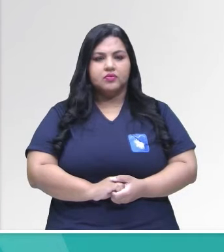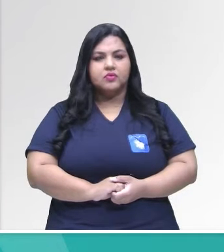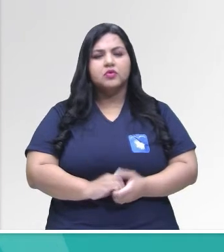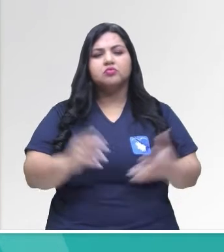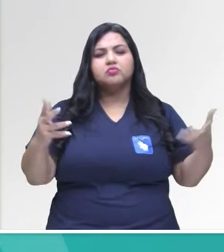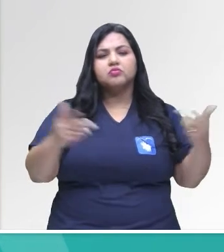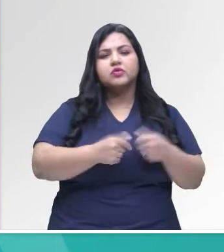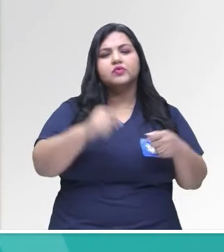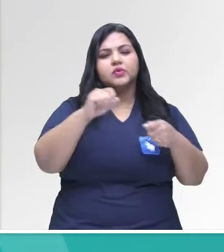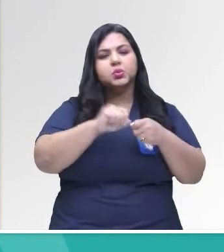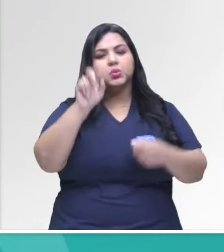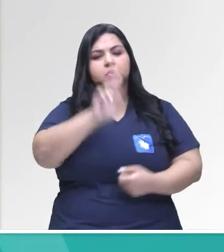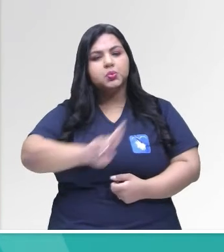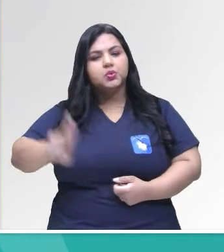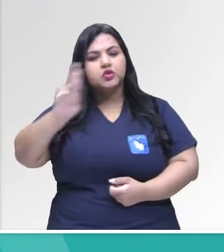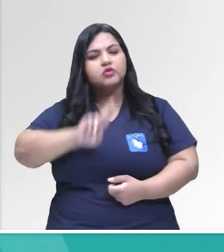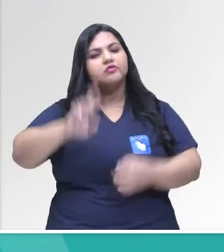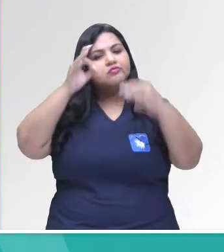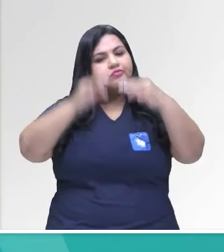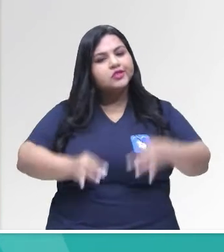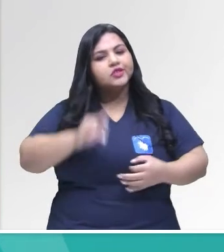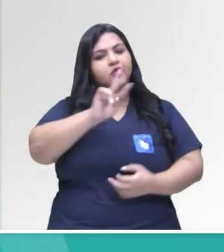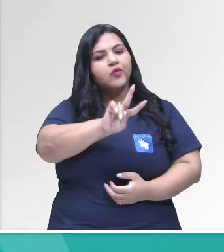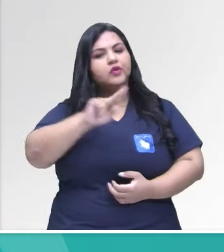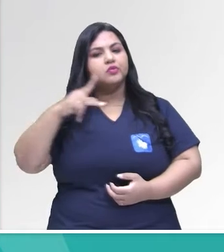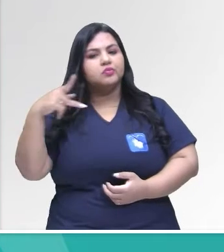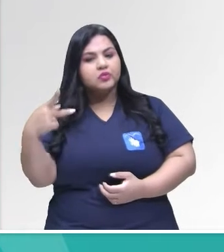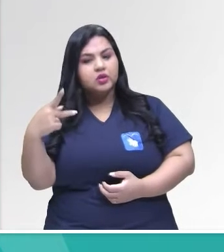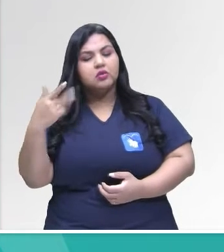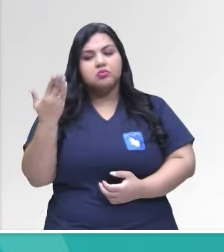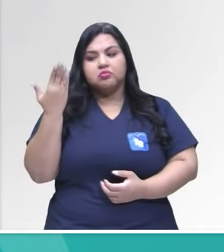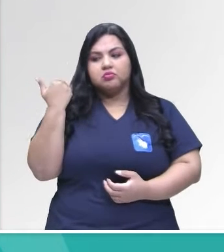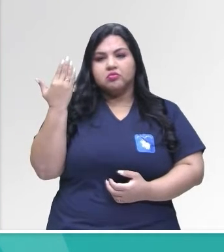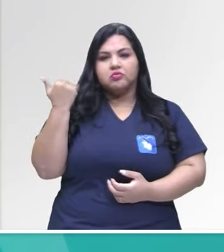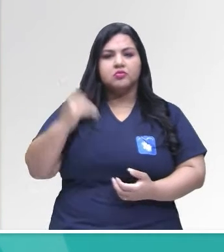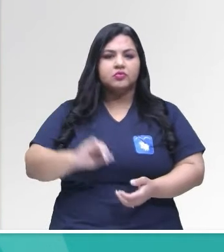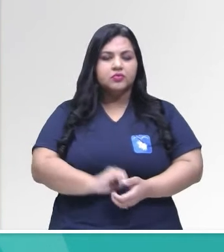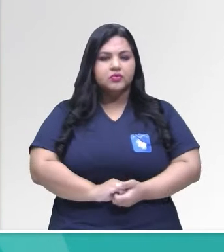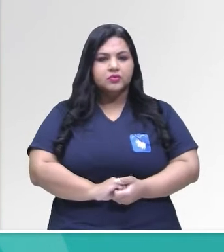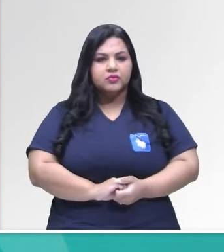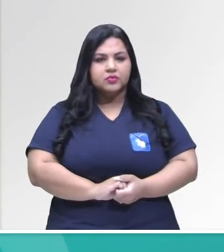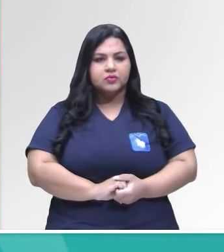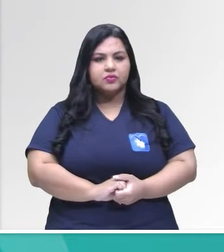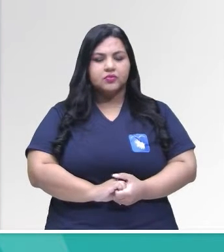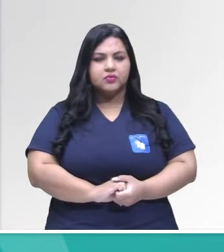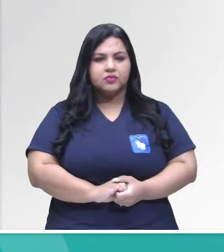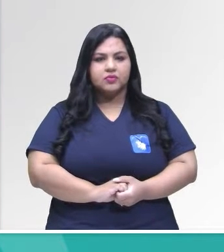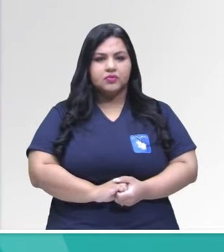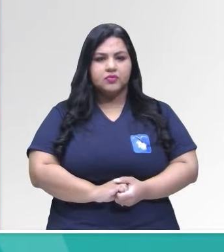Habilidade: fazer o uso correto da voz passiva no passado.